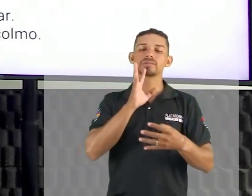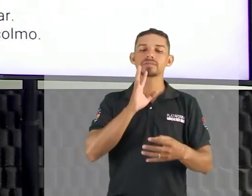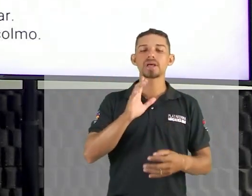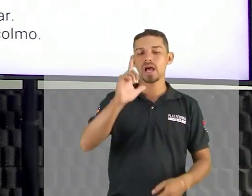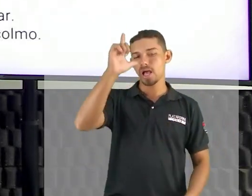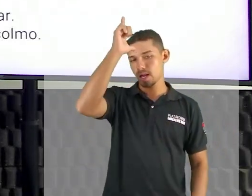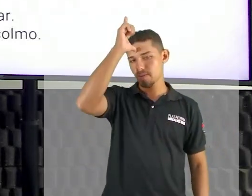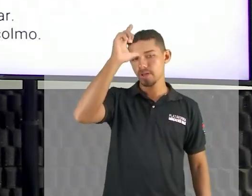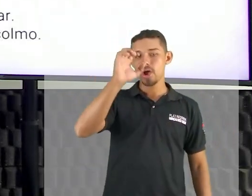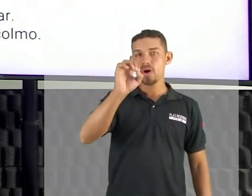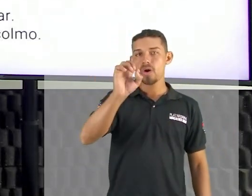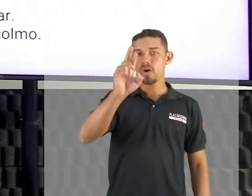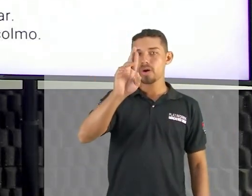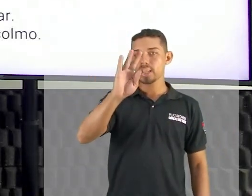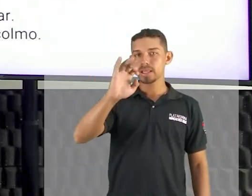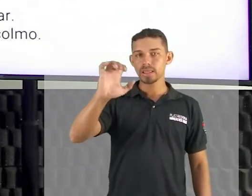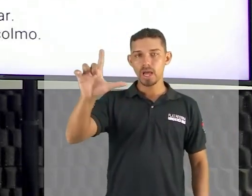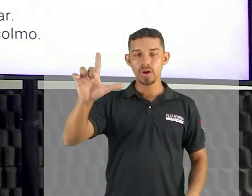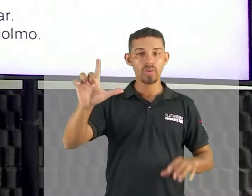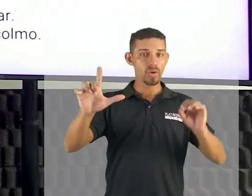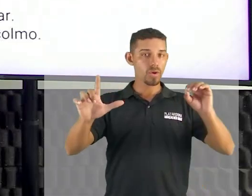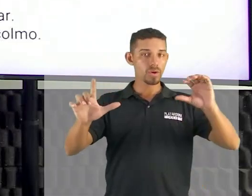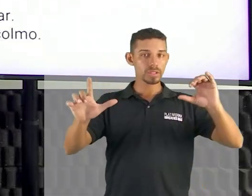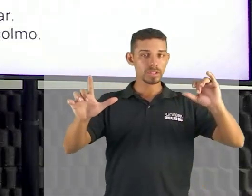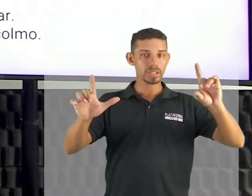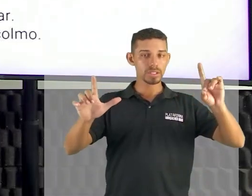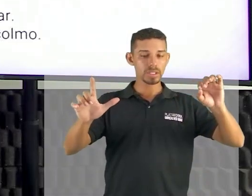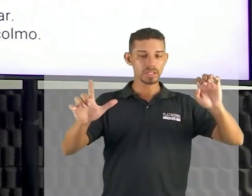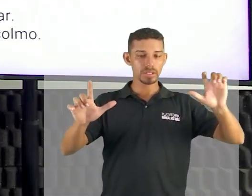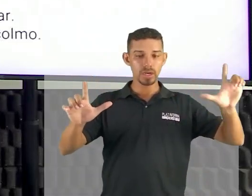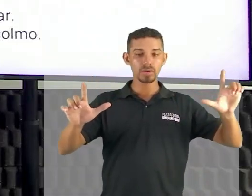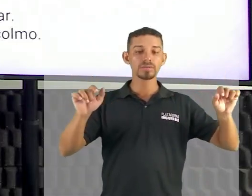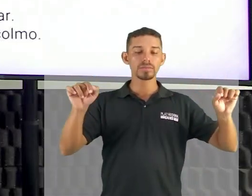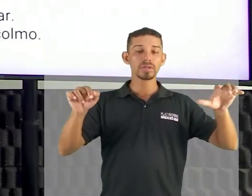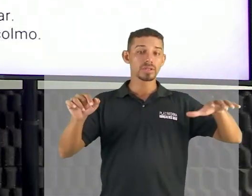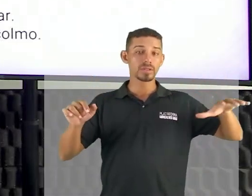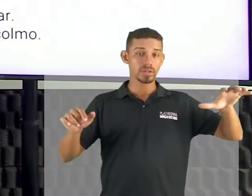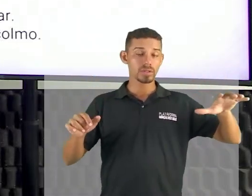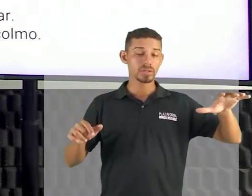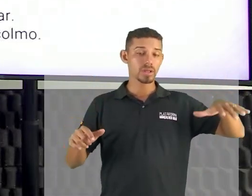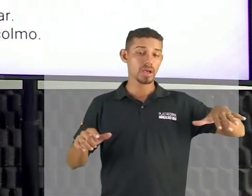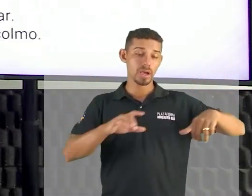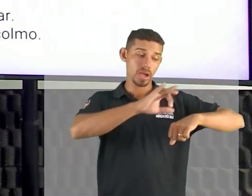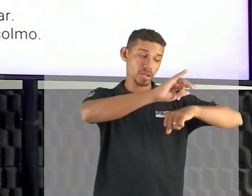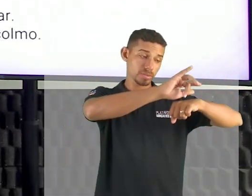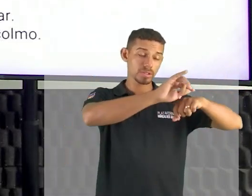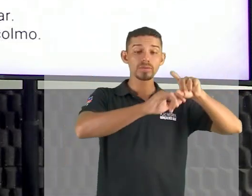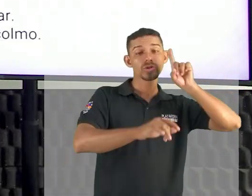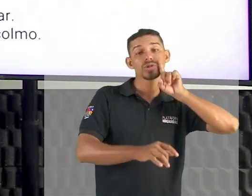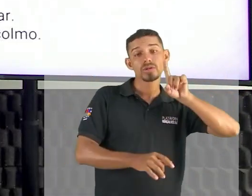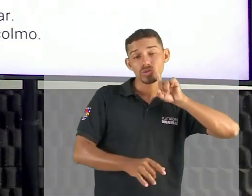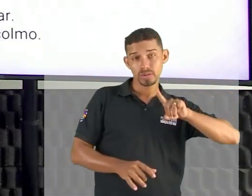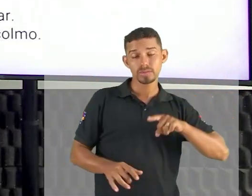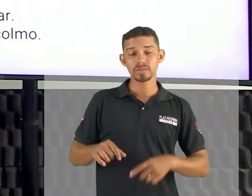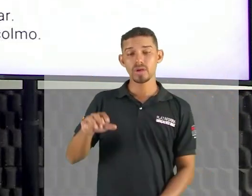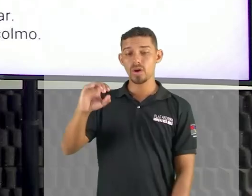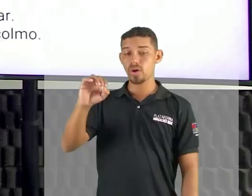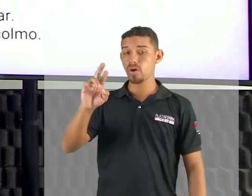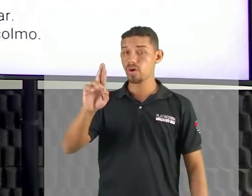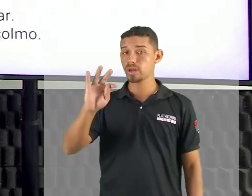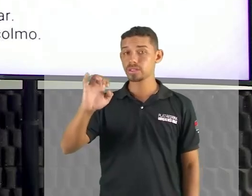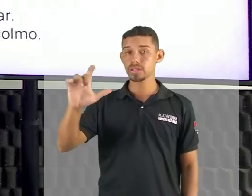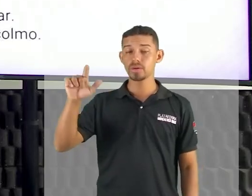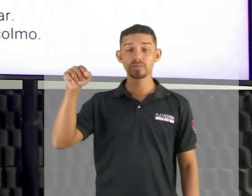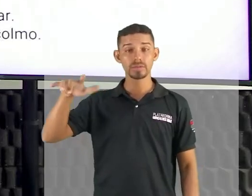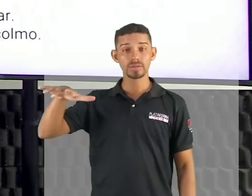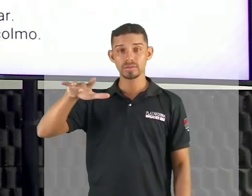Alemanha Oriental e Ocidental. Uma Alemanha Ocidental dominada aí, no caso, capitalista, dominada pelos Estados Unidos, e a oriental